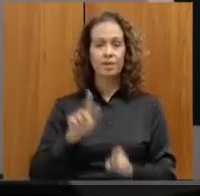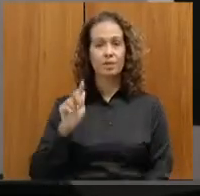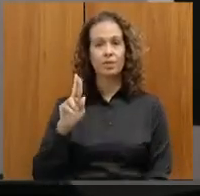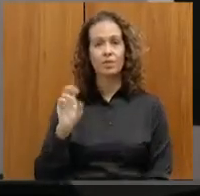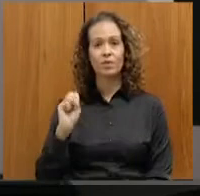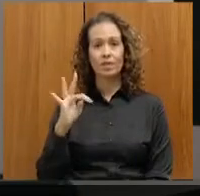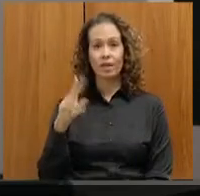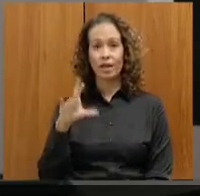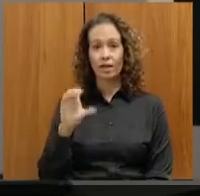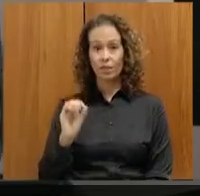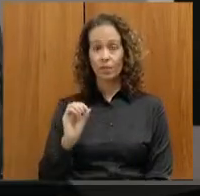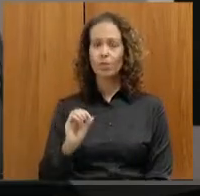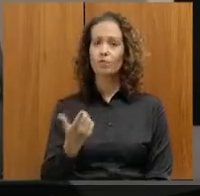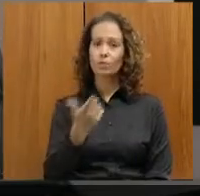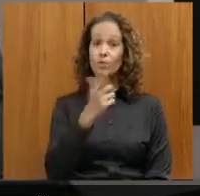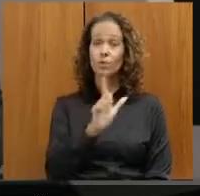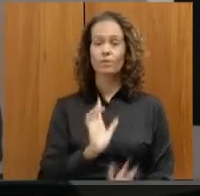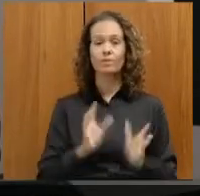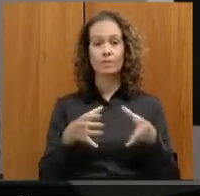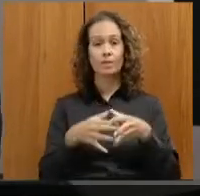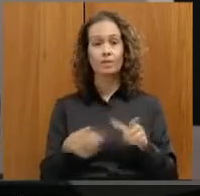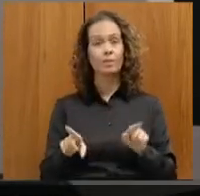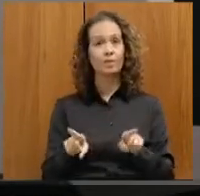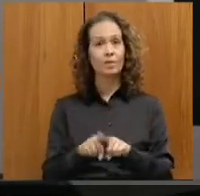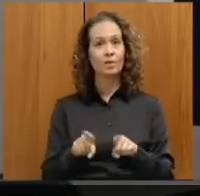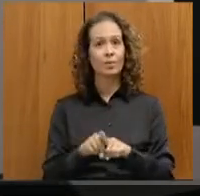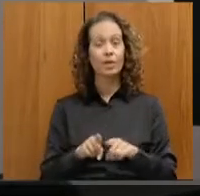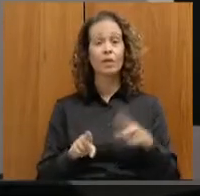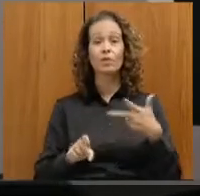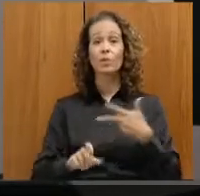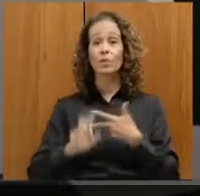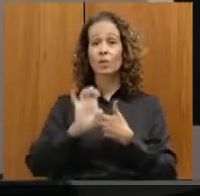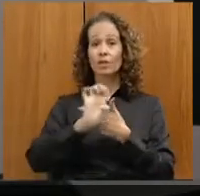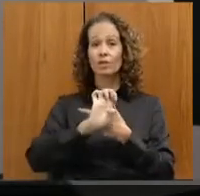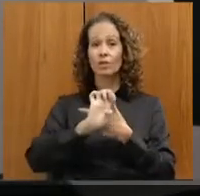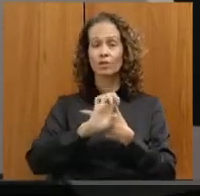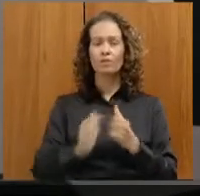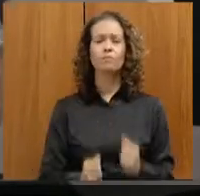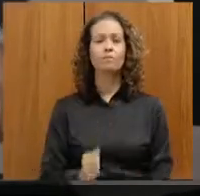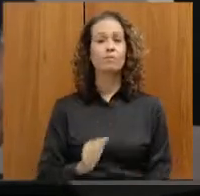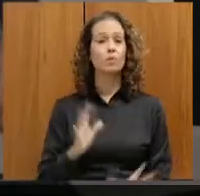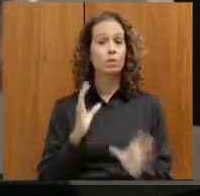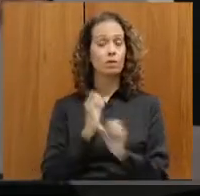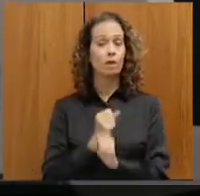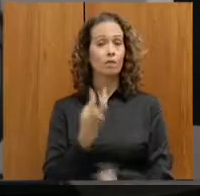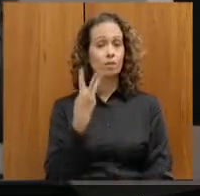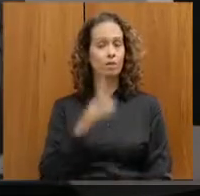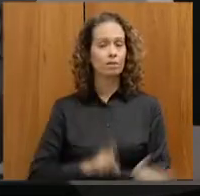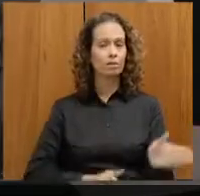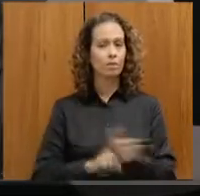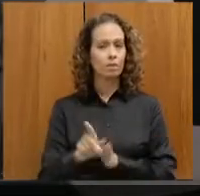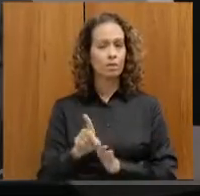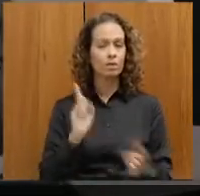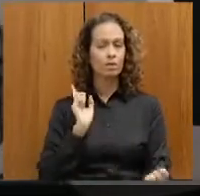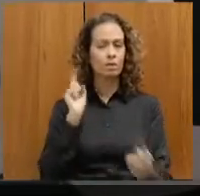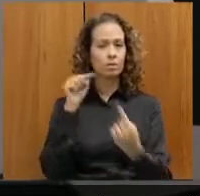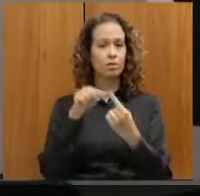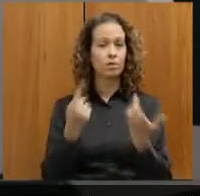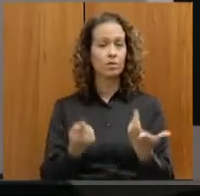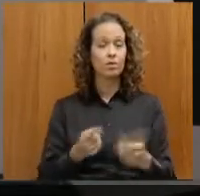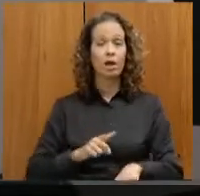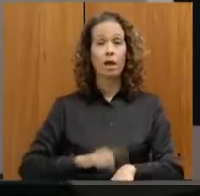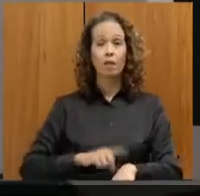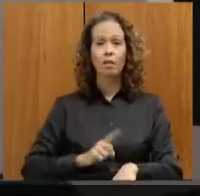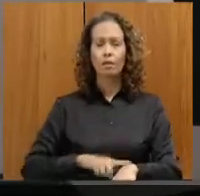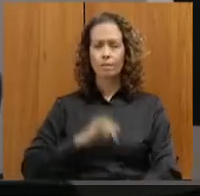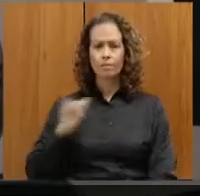Barbosa e os demais representantes aqui no Poder Executivo Presidente Serão três perguntas objetivas até para que o tempo seja